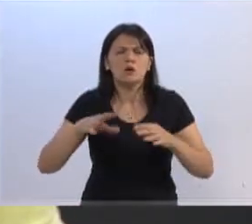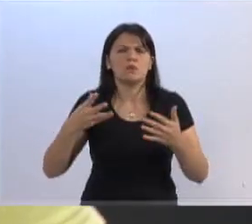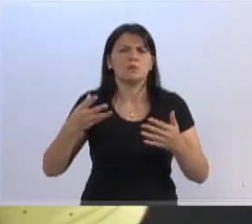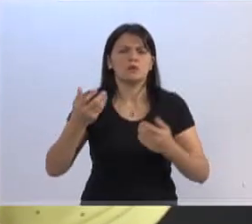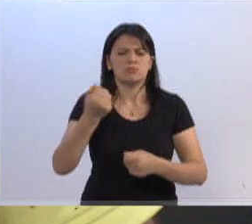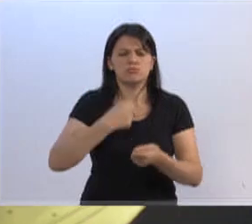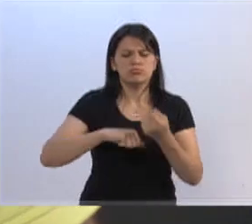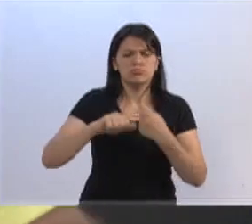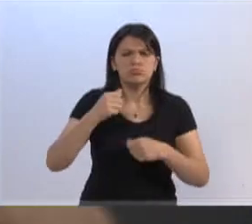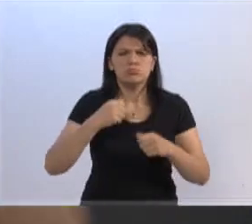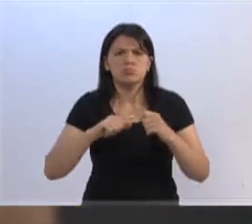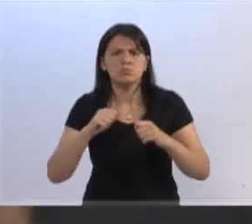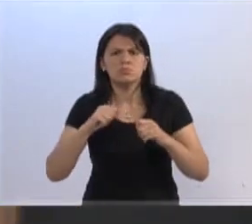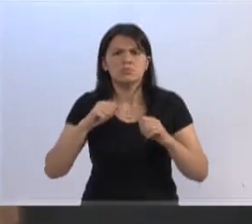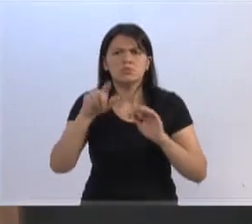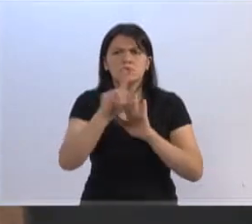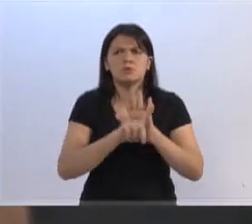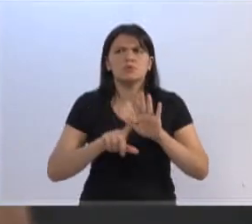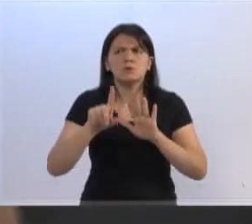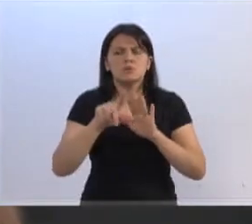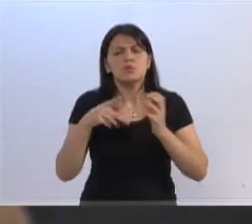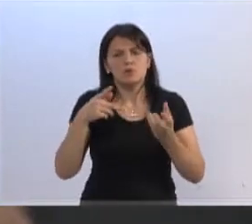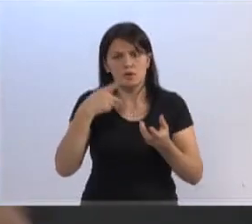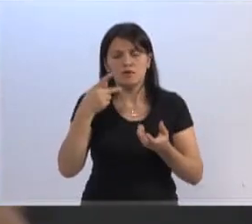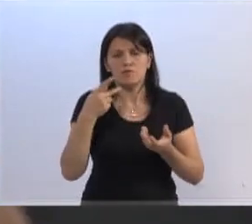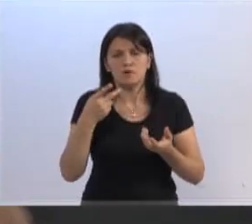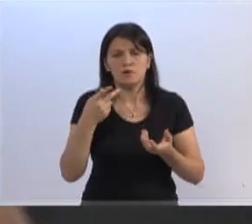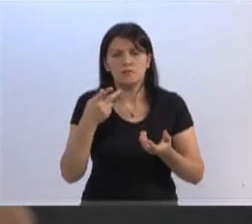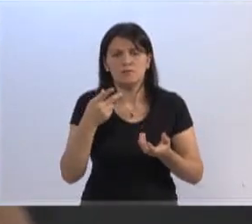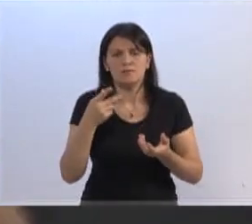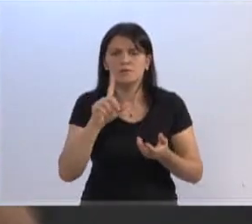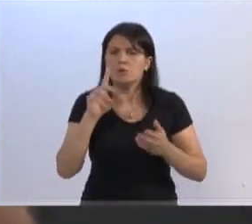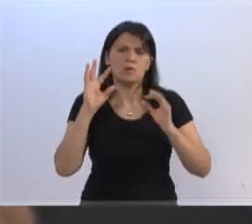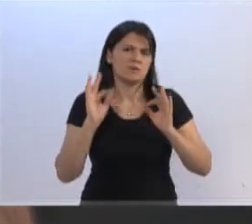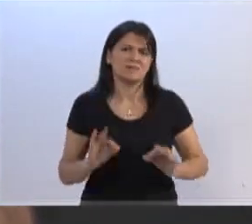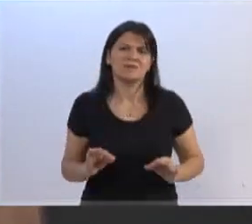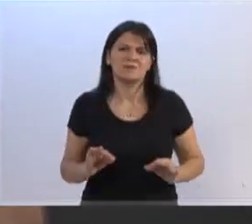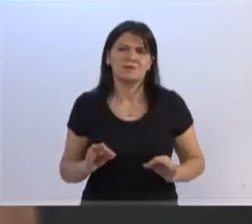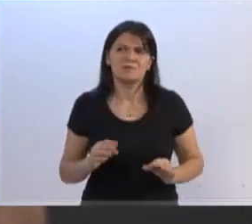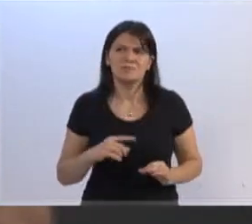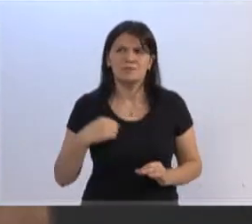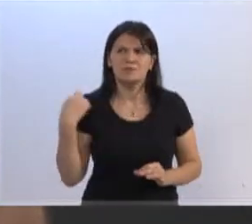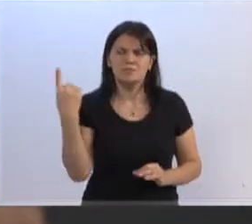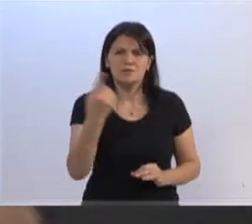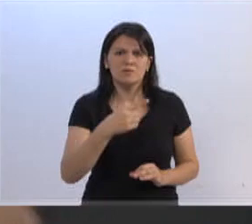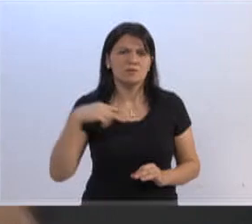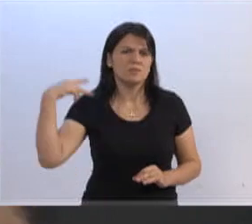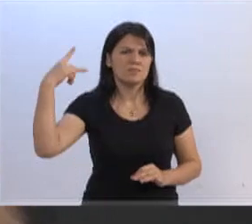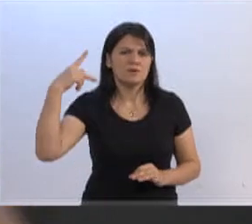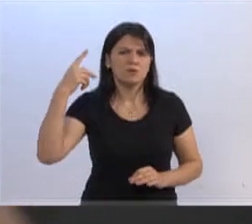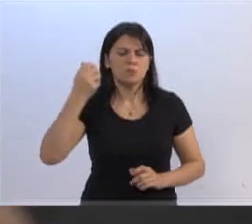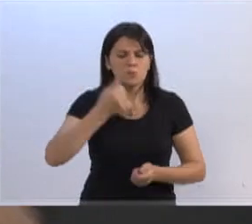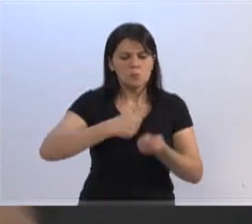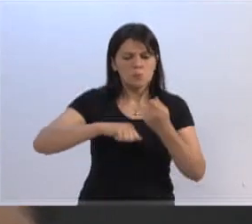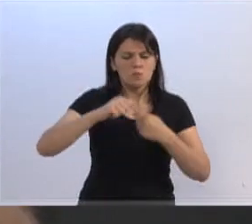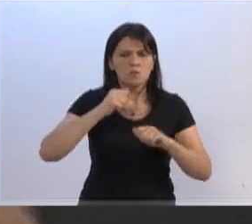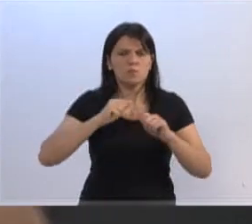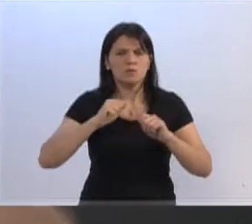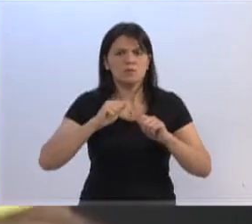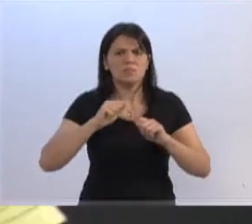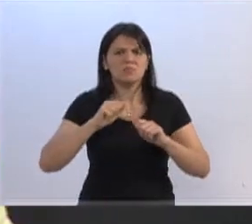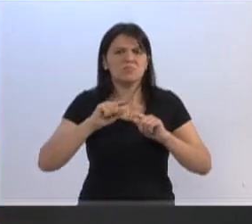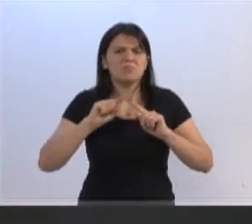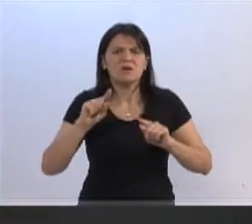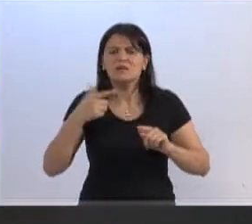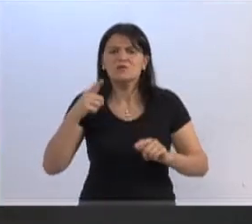questões deste legislativo, quero dizer que não é justo nós, vereadores, fazermos as economias aqui e sequer